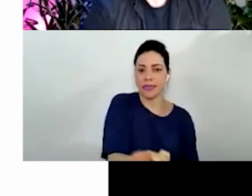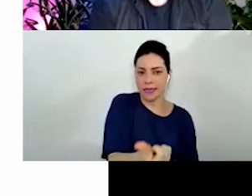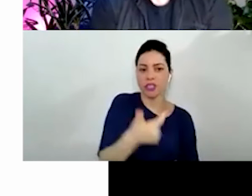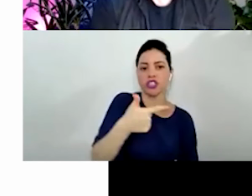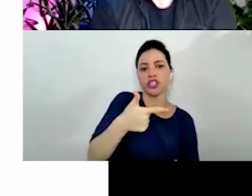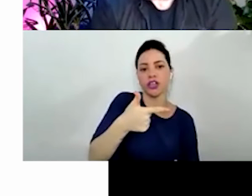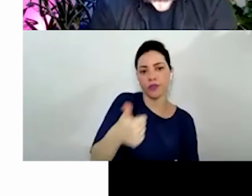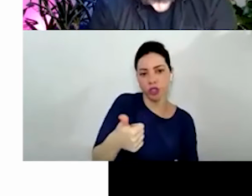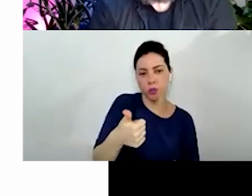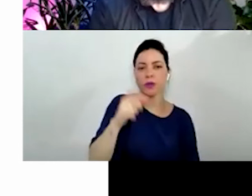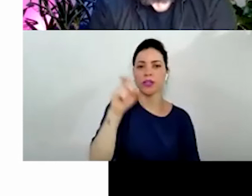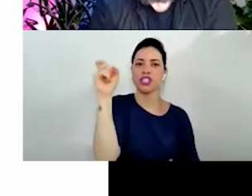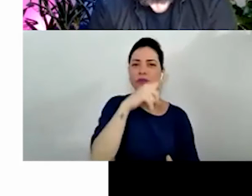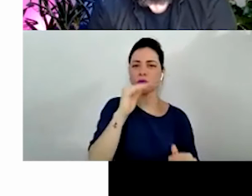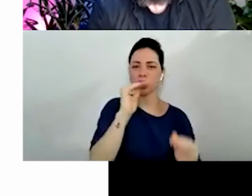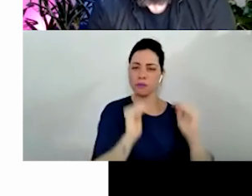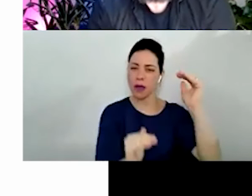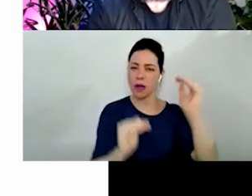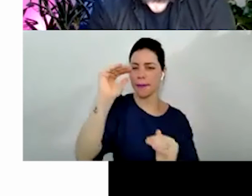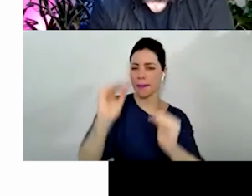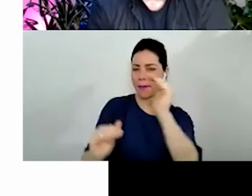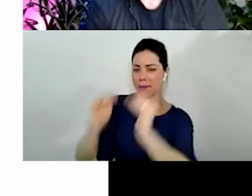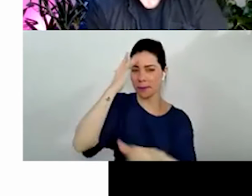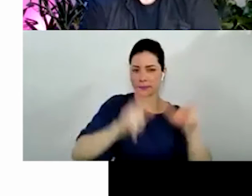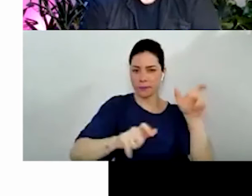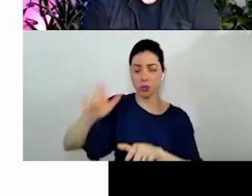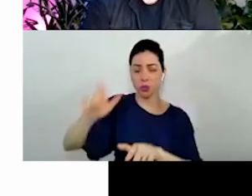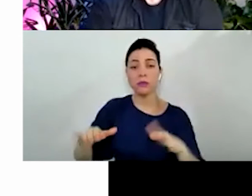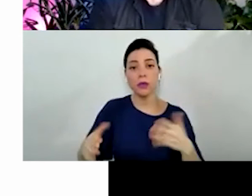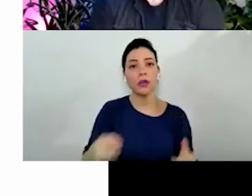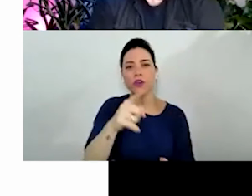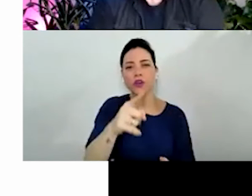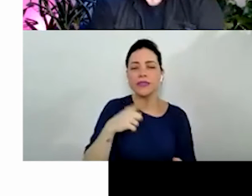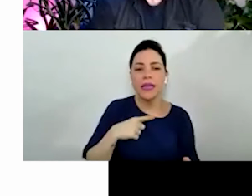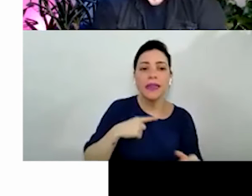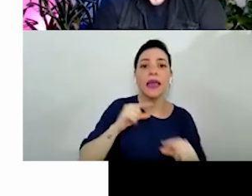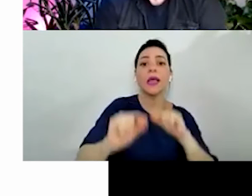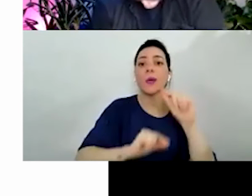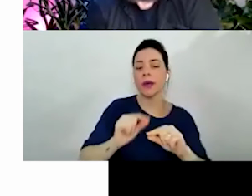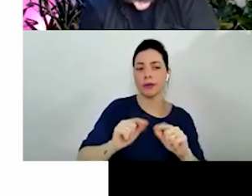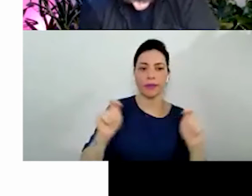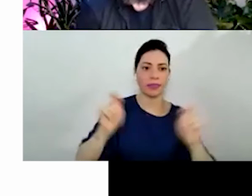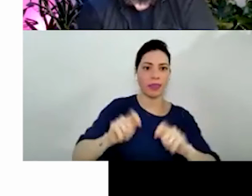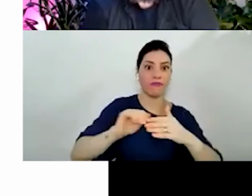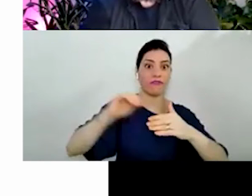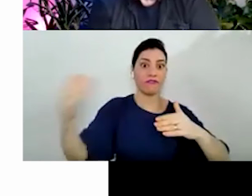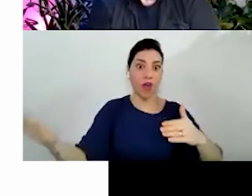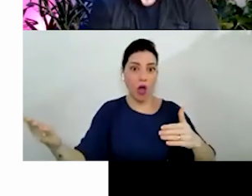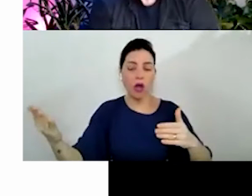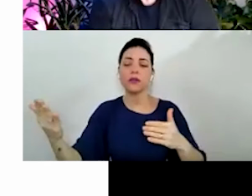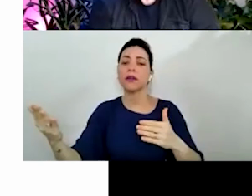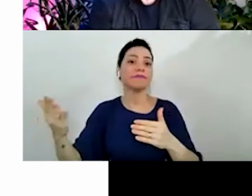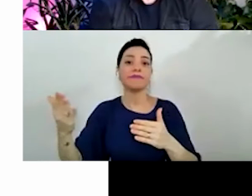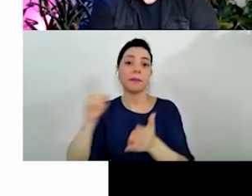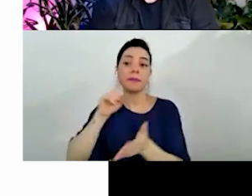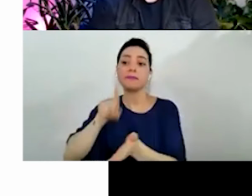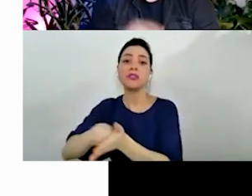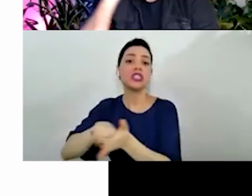com a Extrema dificuldade para utilizar os produtos e aí você tem uma faixa de Fora que não fazia parte da pesquisa e que foi